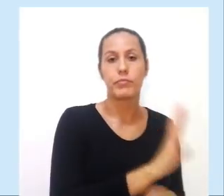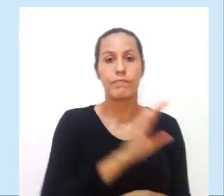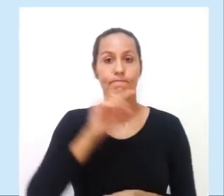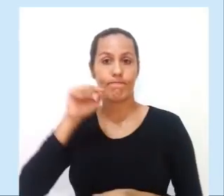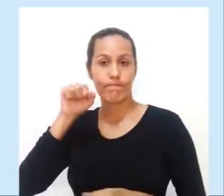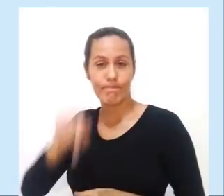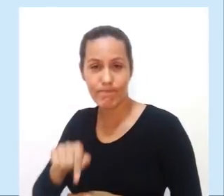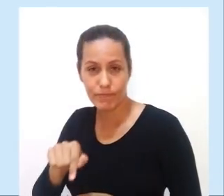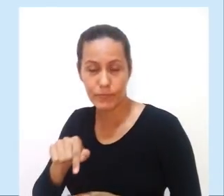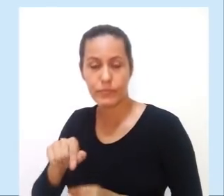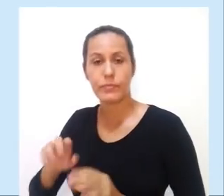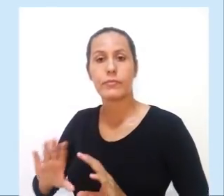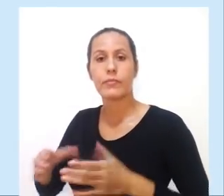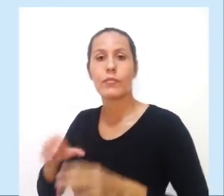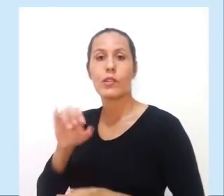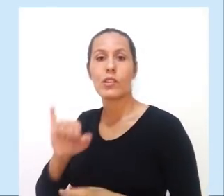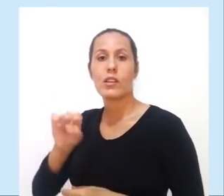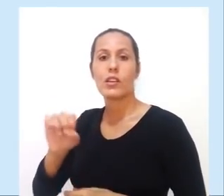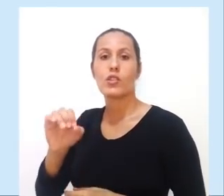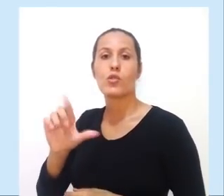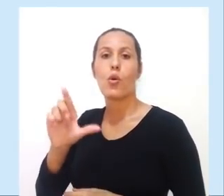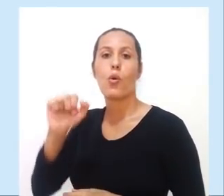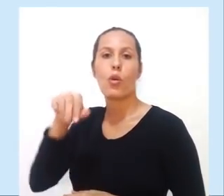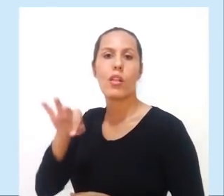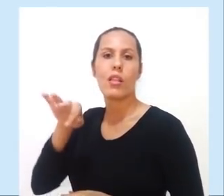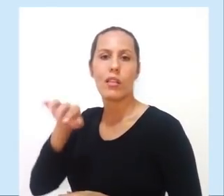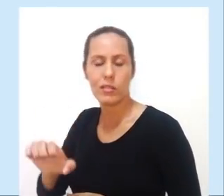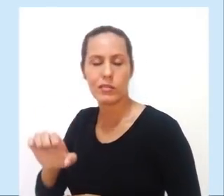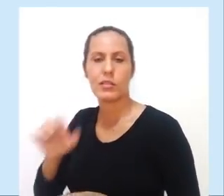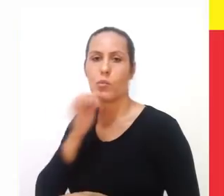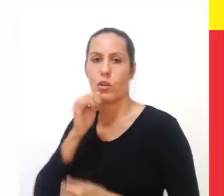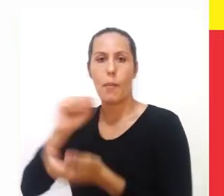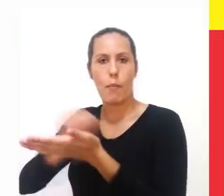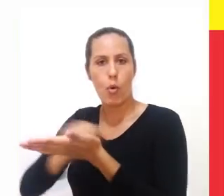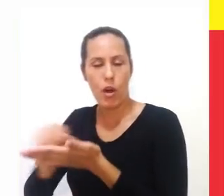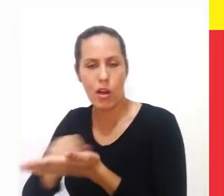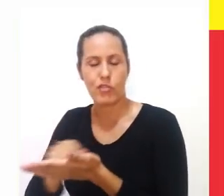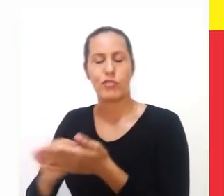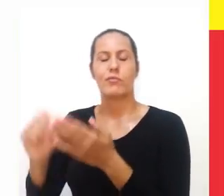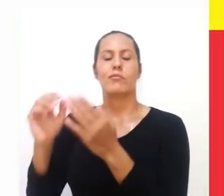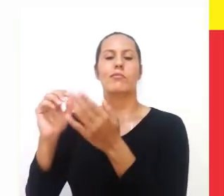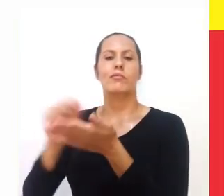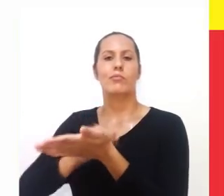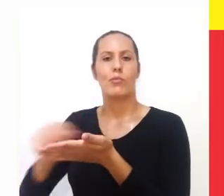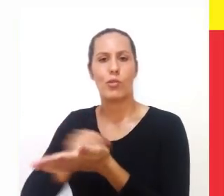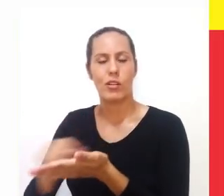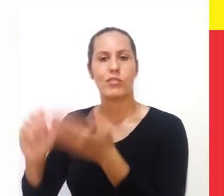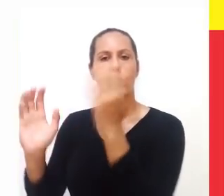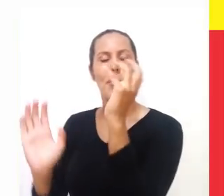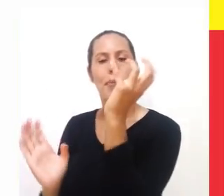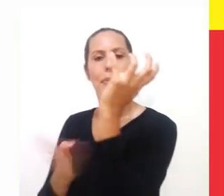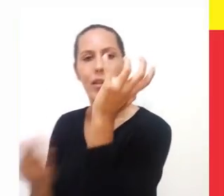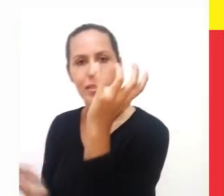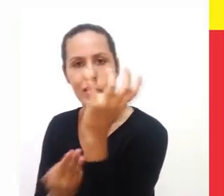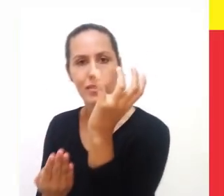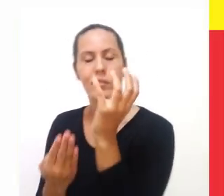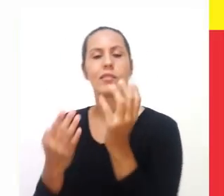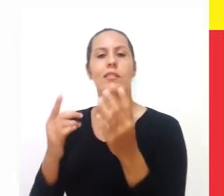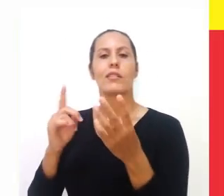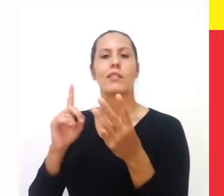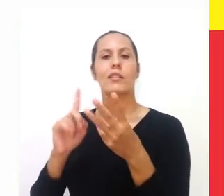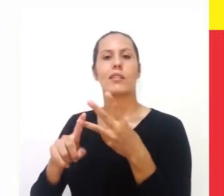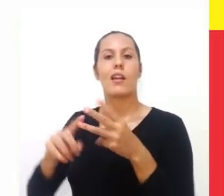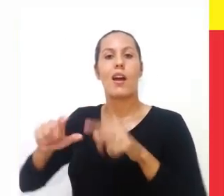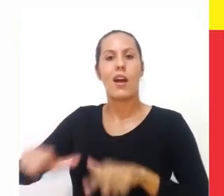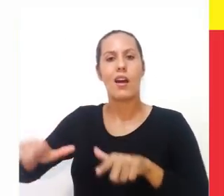Maus condutores de energia elétrica, que são os isolantes. A borracha, a madeira, o vidro, o plástico e a